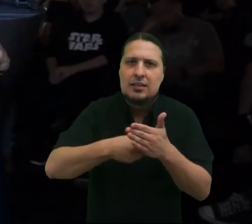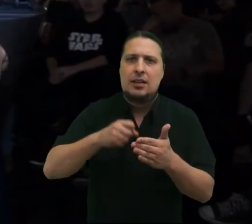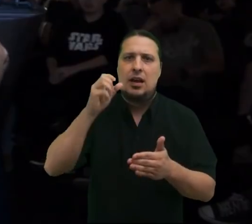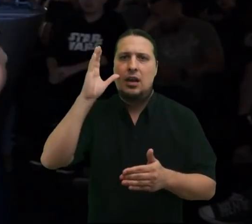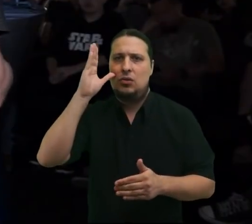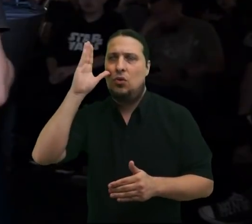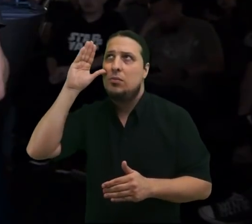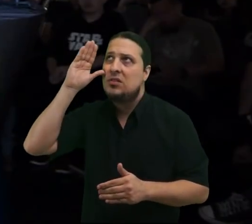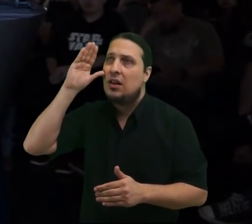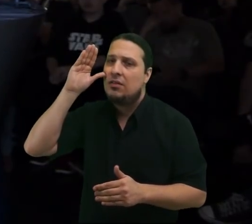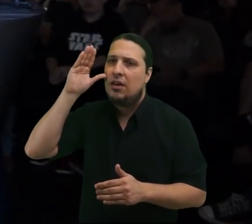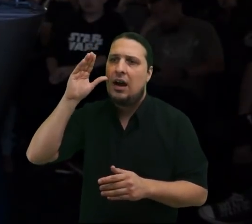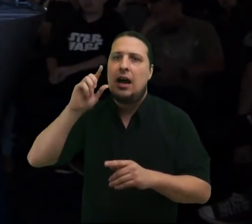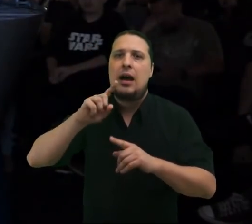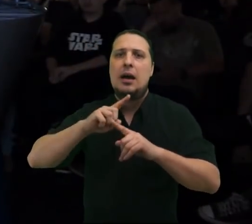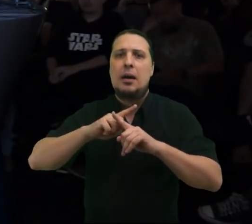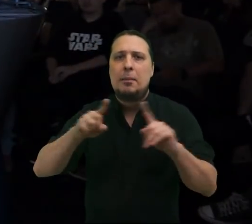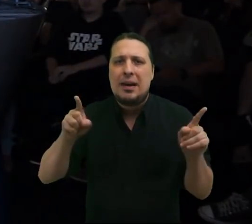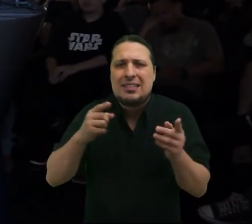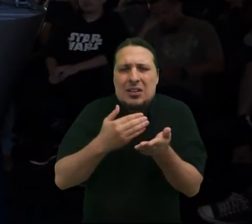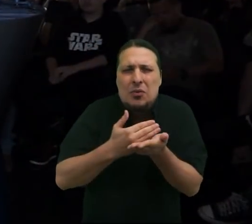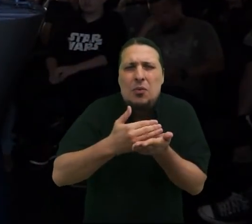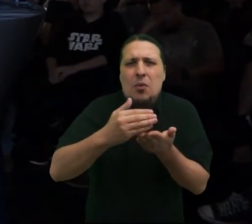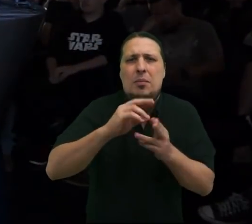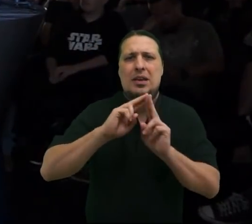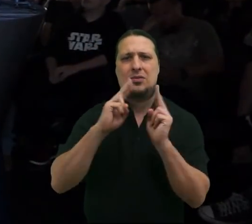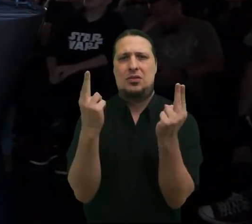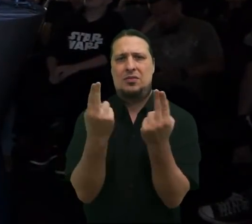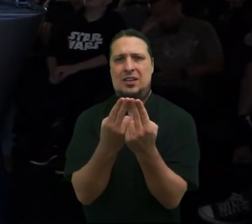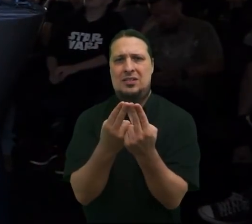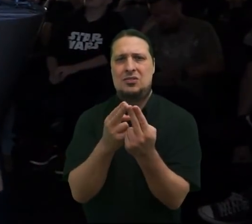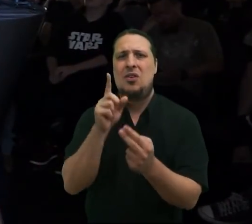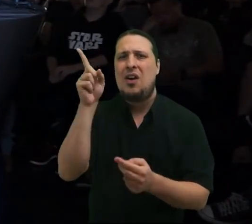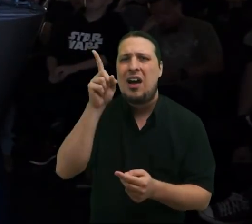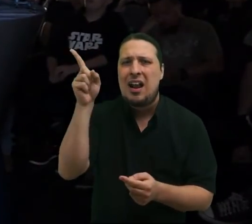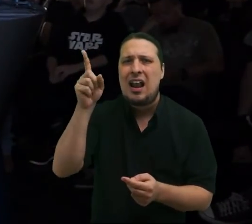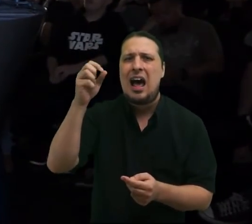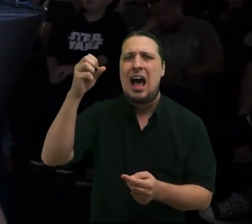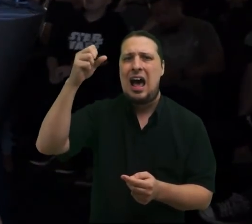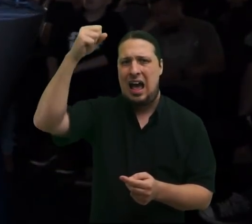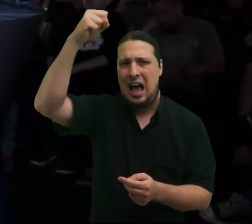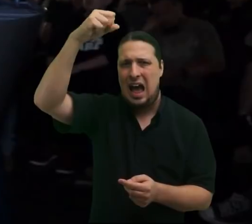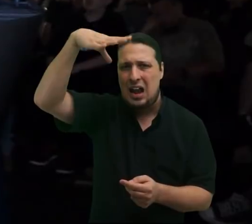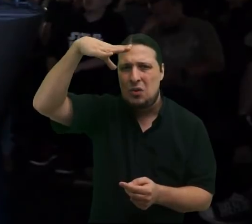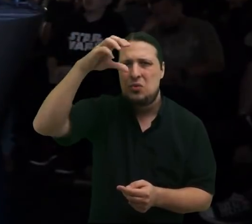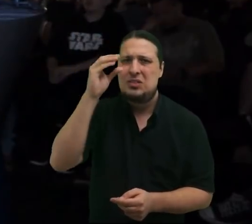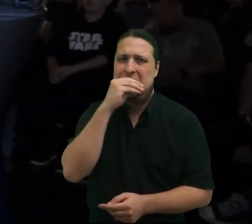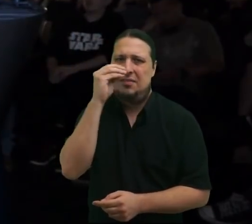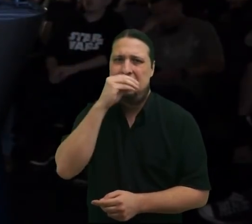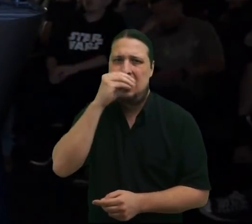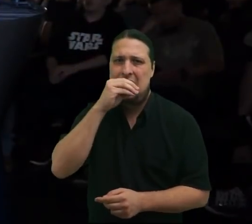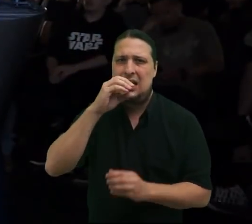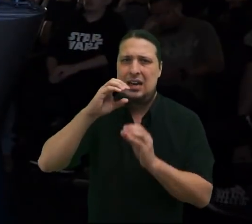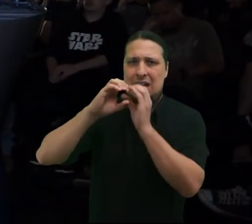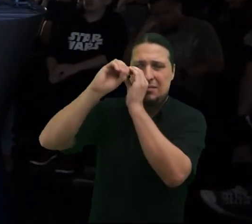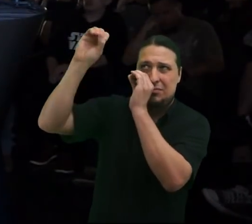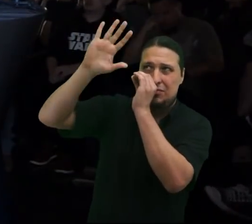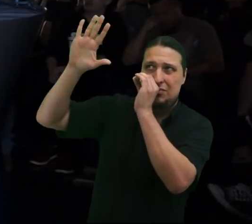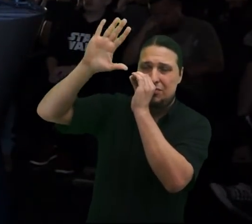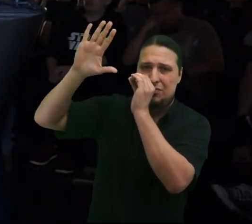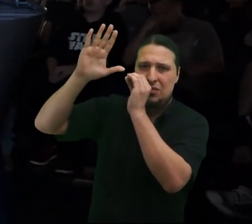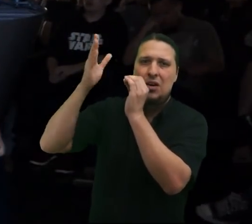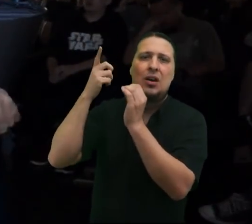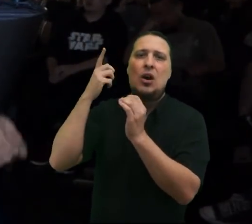nome desse tipo de objeto. E aí eles dariam origem aos primeiros quasares. E aí esses primeiros quasares